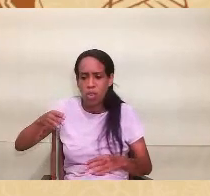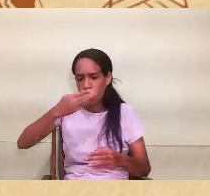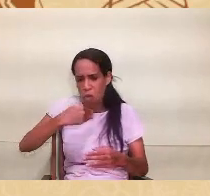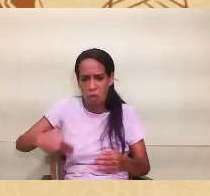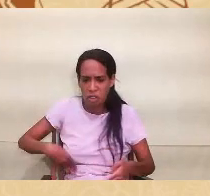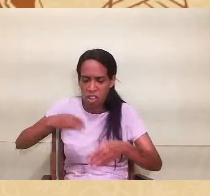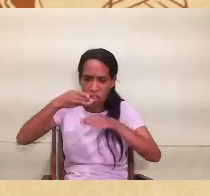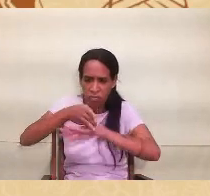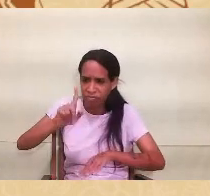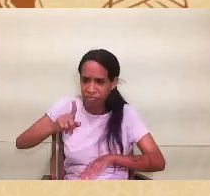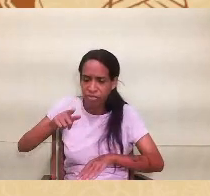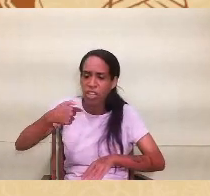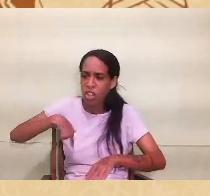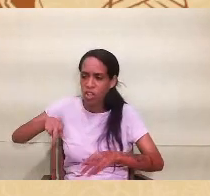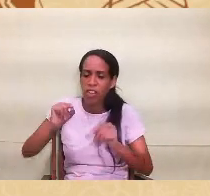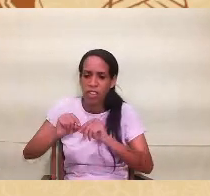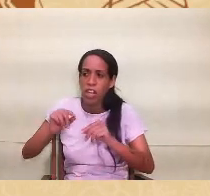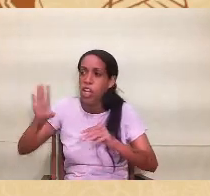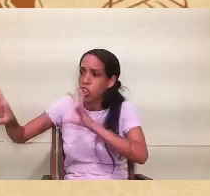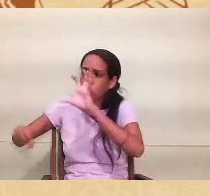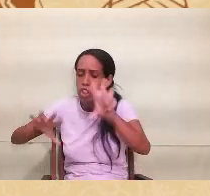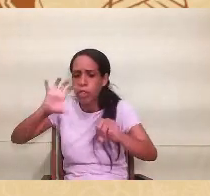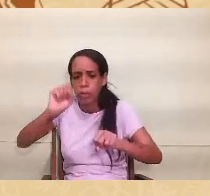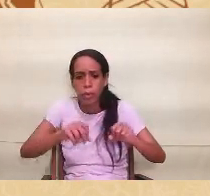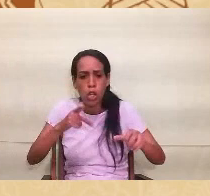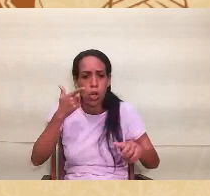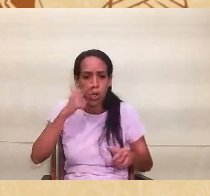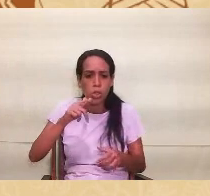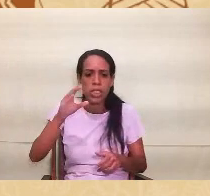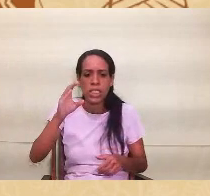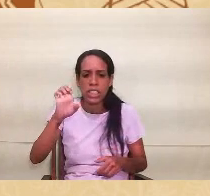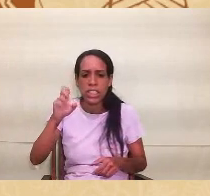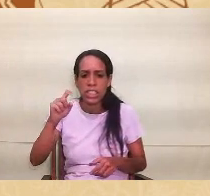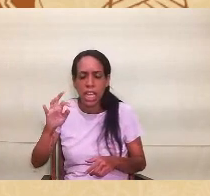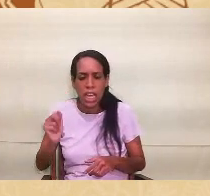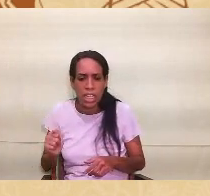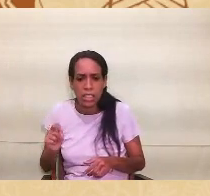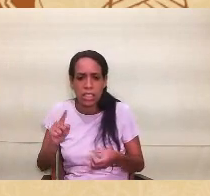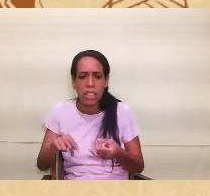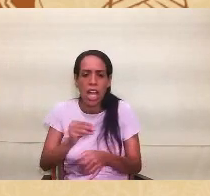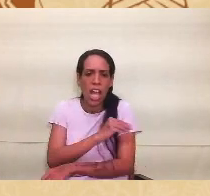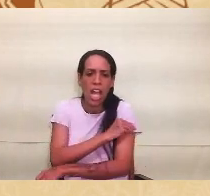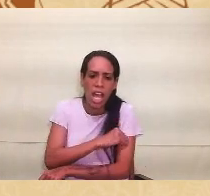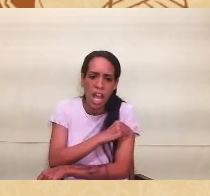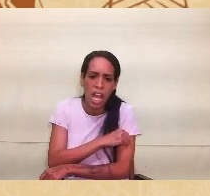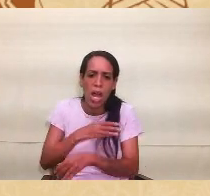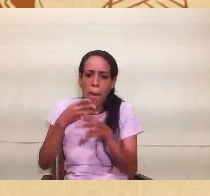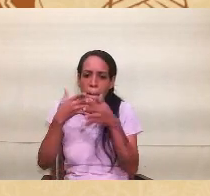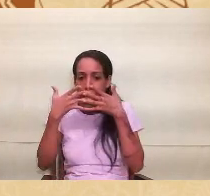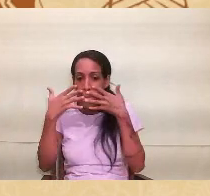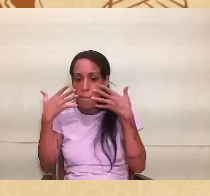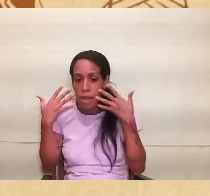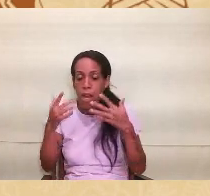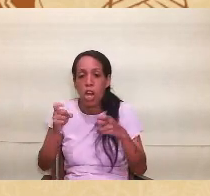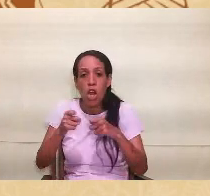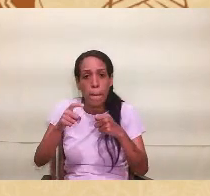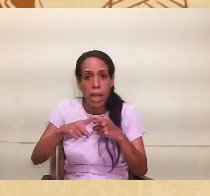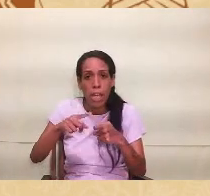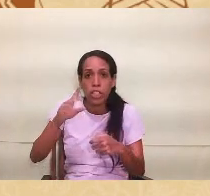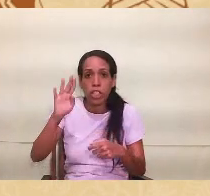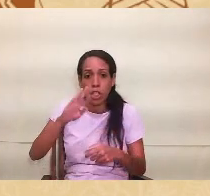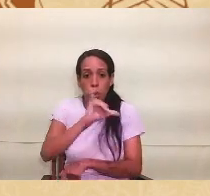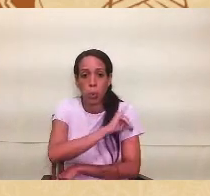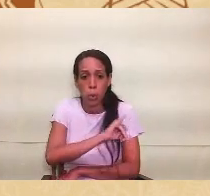barreira, pegou os aliados de fora, conseguimos cesta básica, conseguimos álcool gel, conseguimos uma médica do Rio de Janeiro que